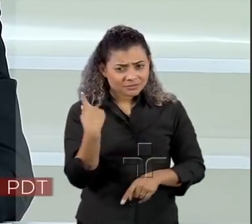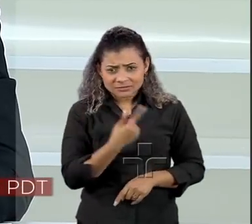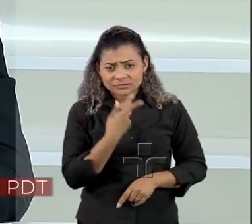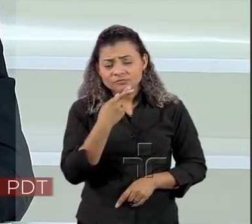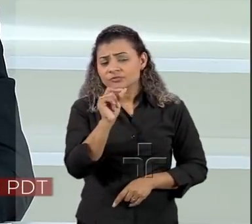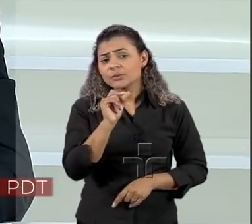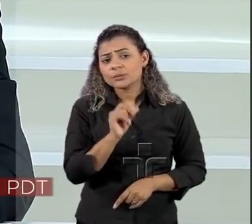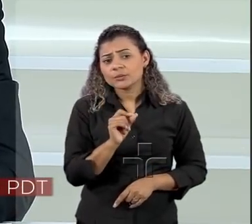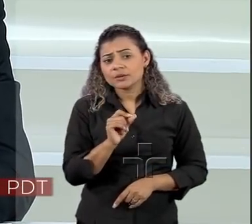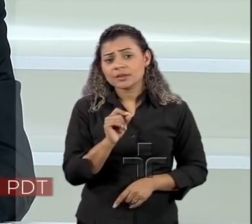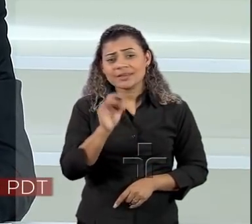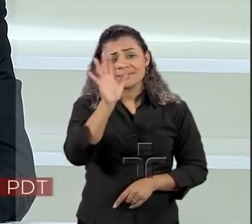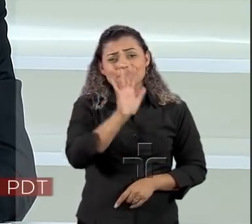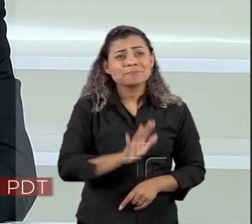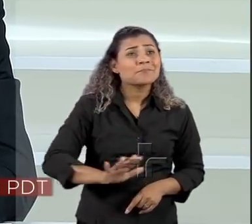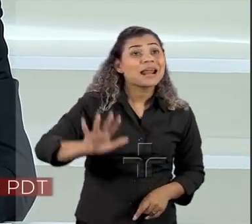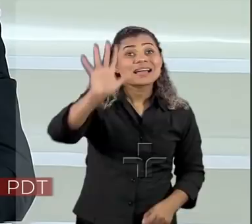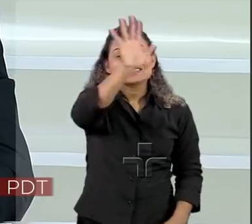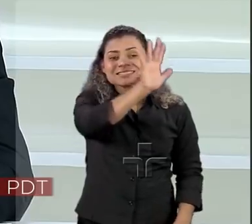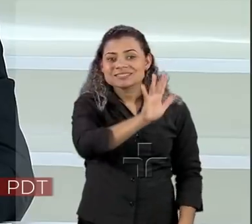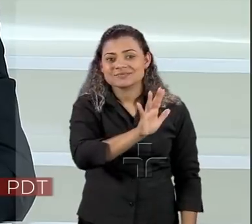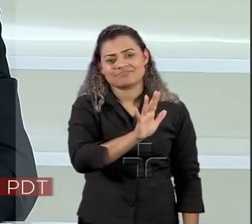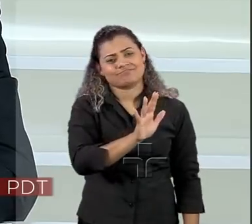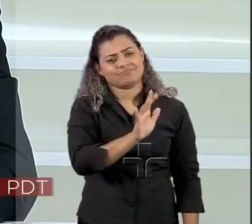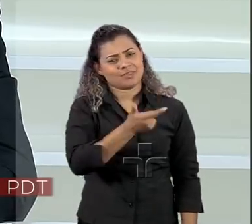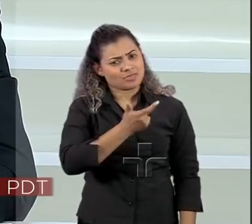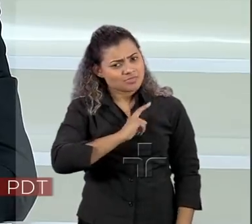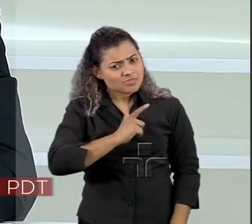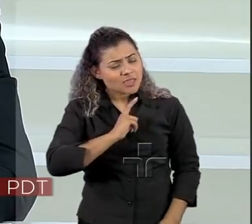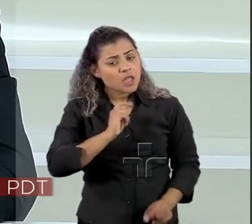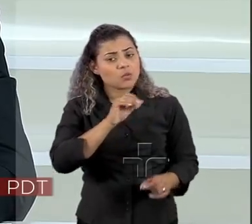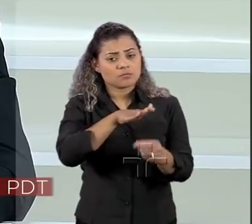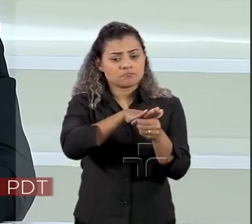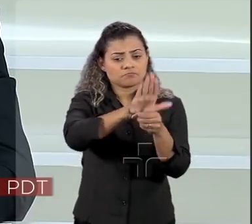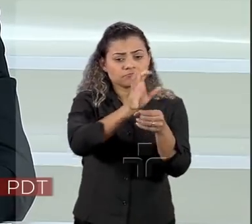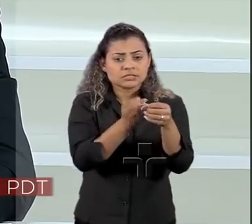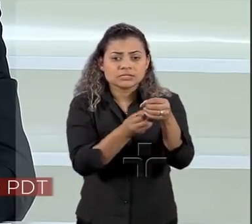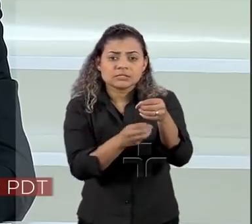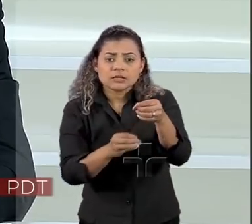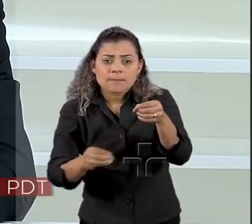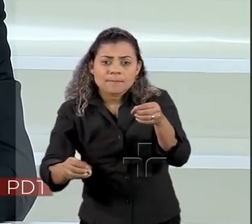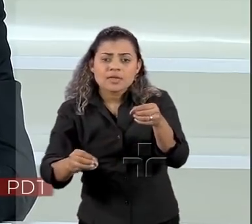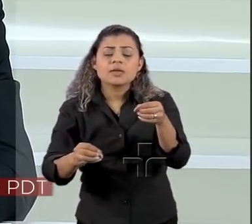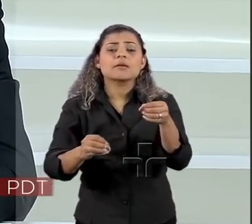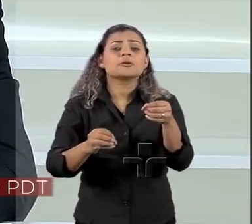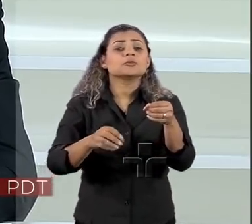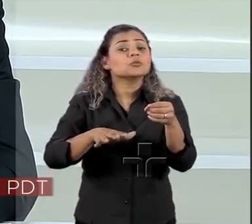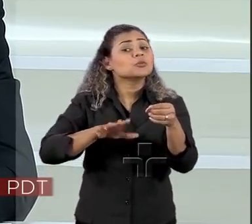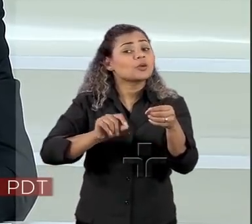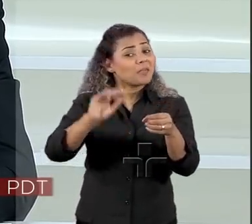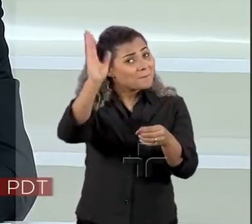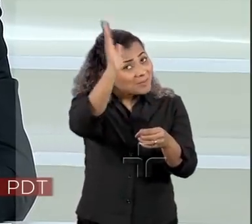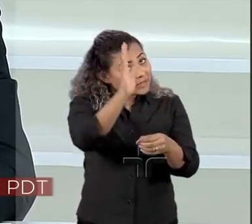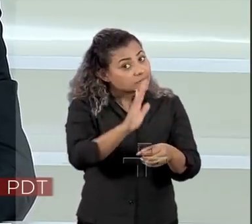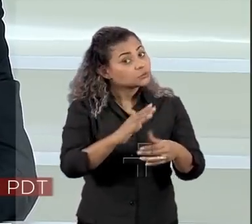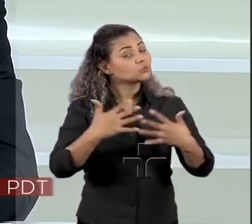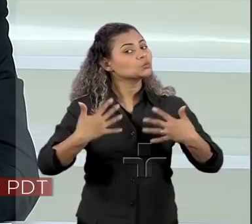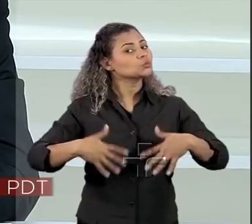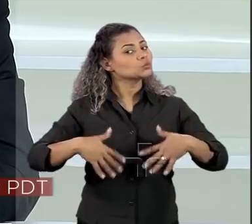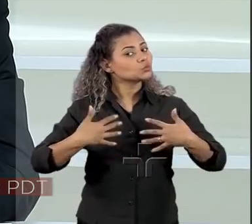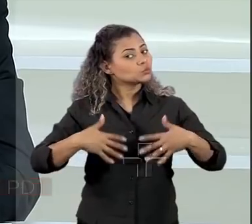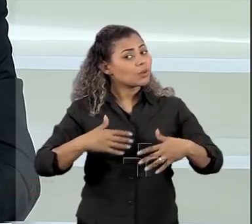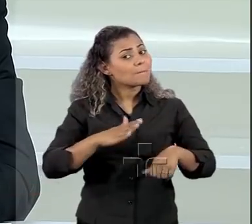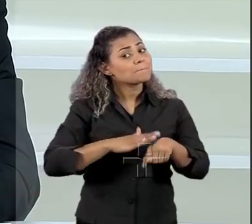de um sistema nacional, quando a gente está discutindo toda uma lógica sanitária, numa amplidão de um país complexo, são mais